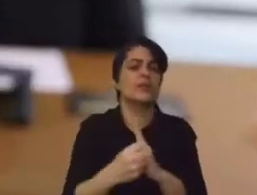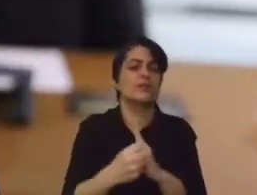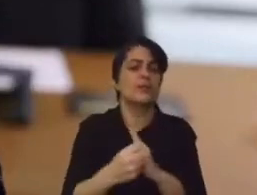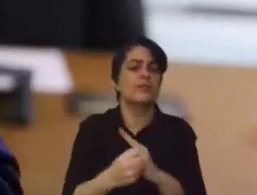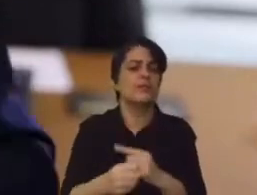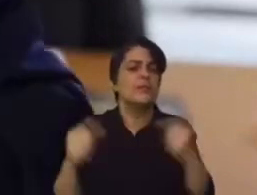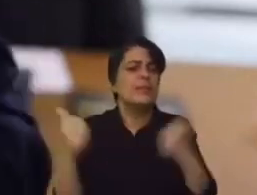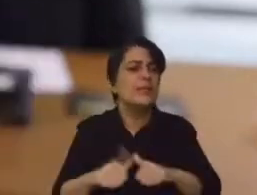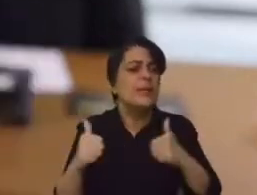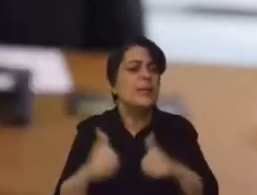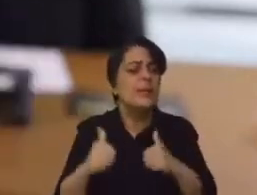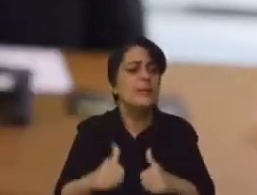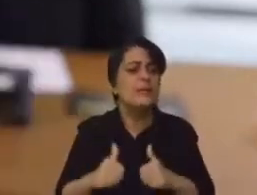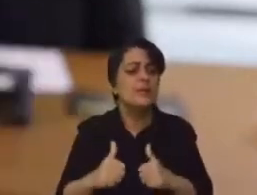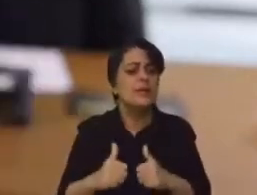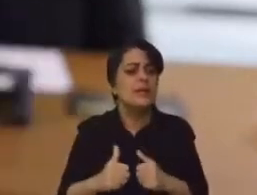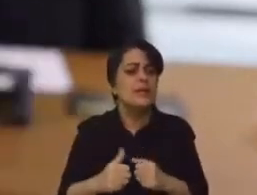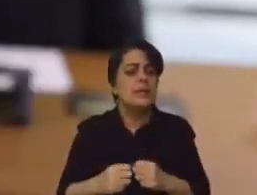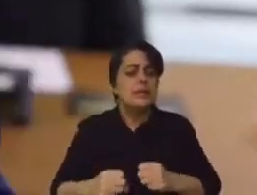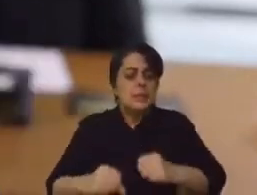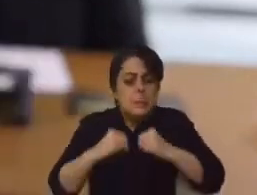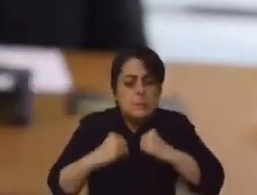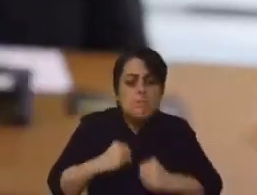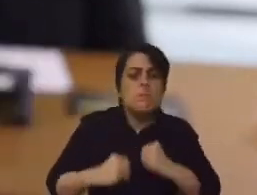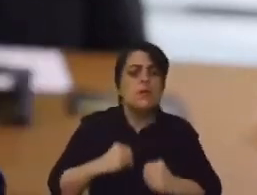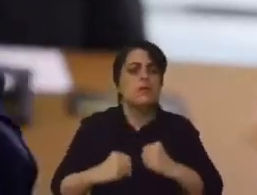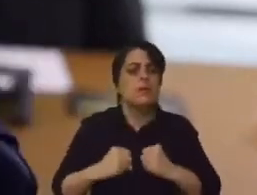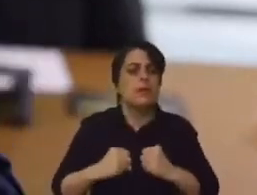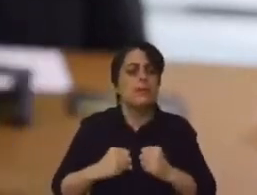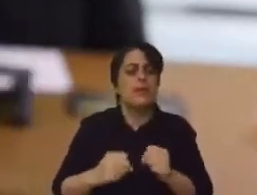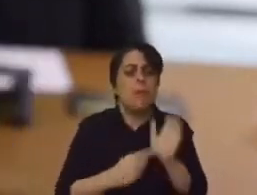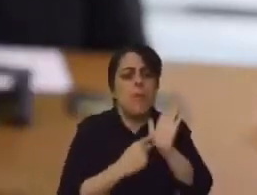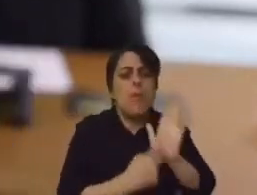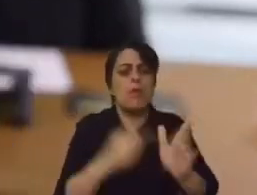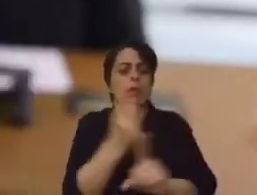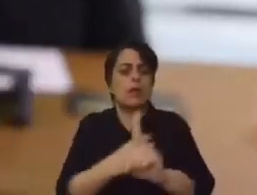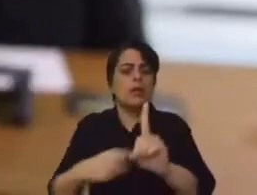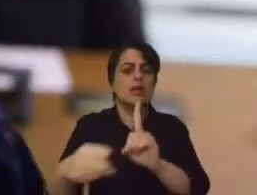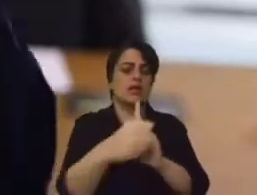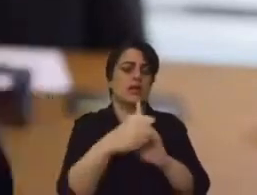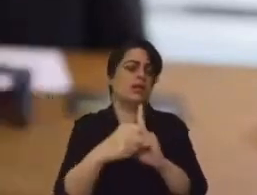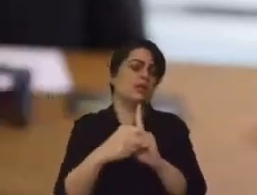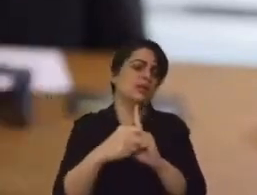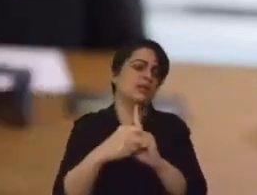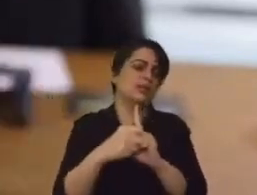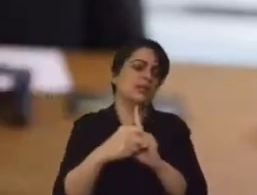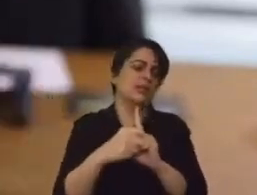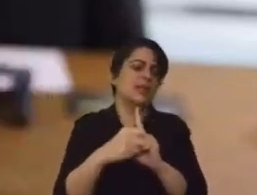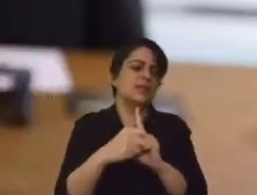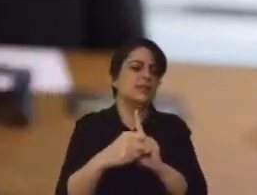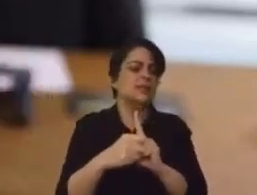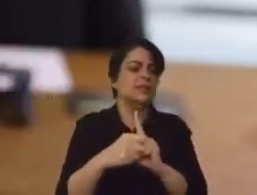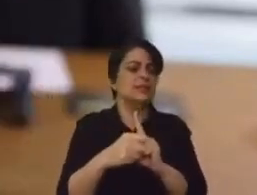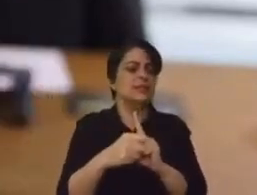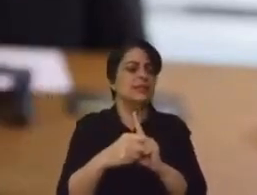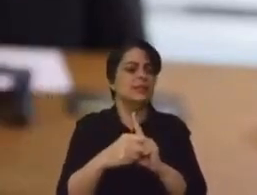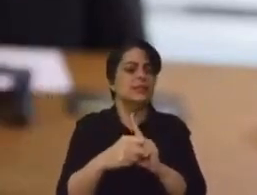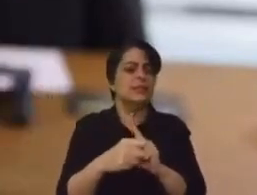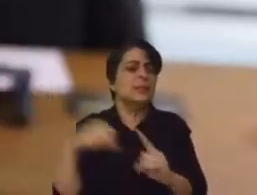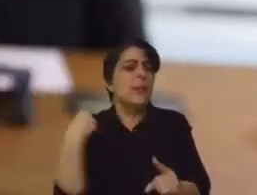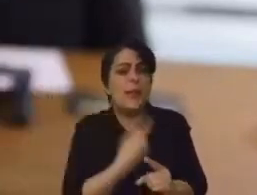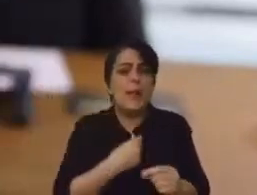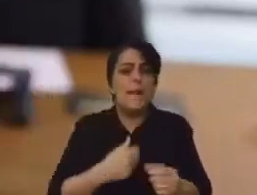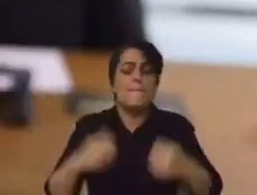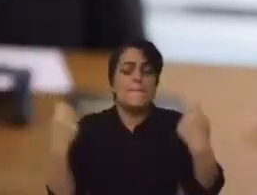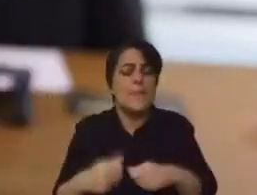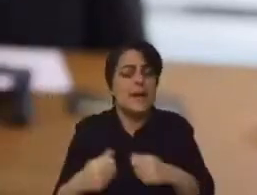e passar essa indignação para a sociedade, para a gente se reorganizar, quem sabe com muito mais força, quem